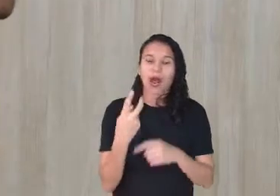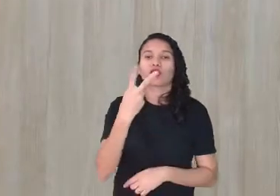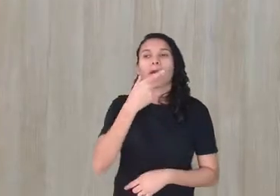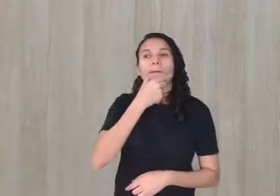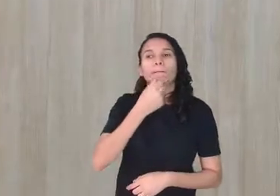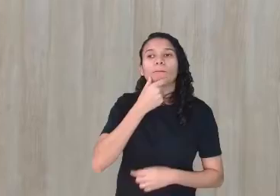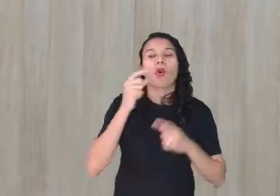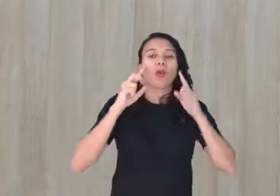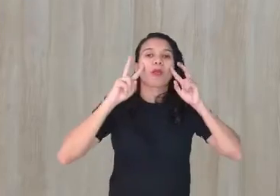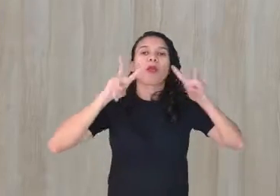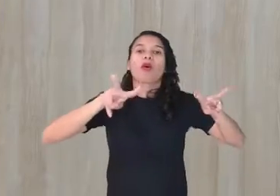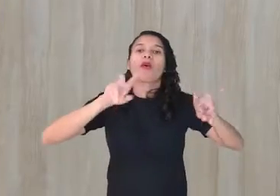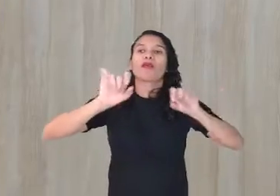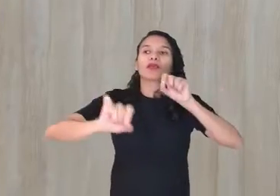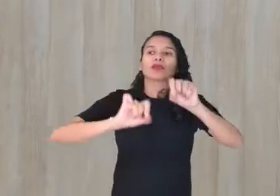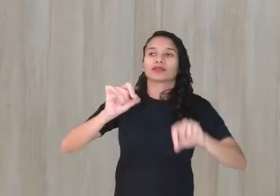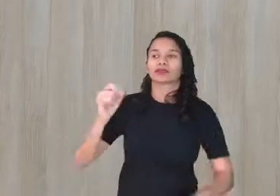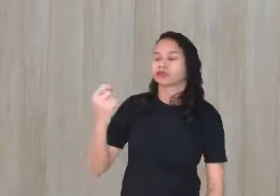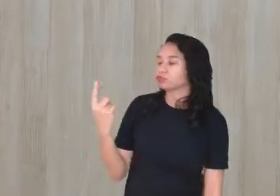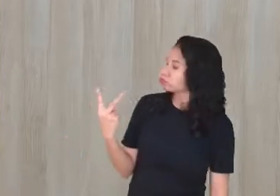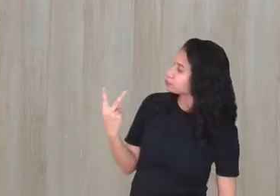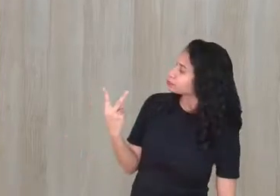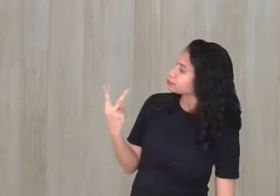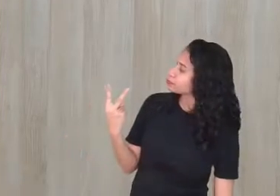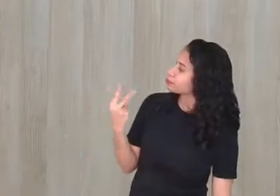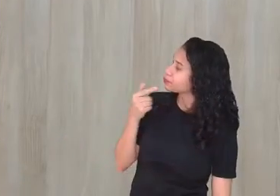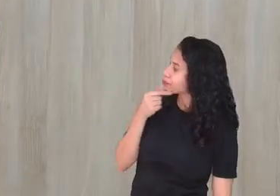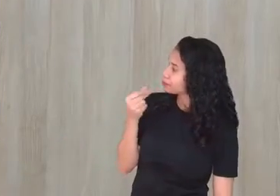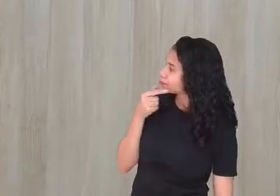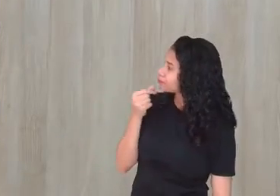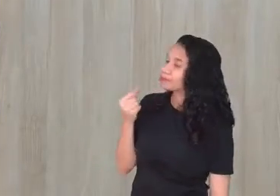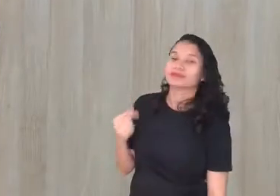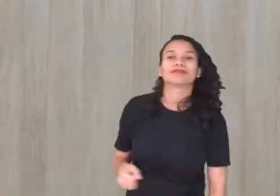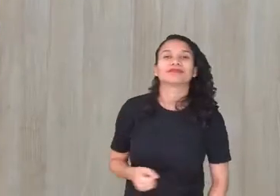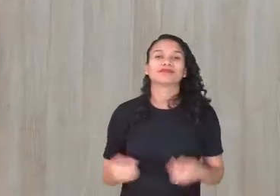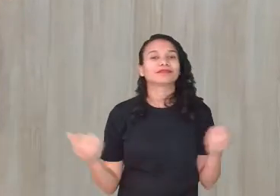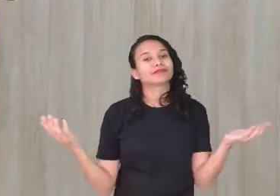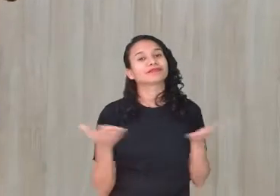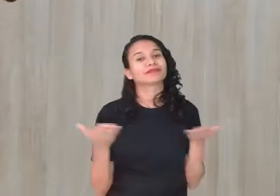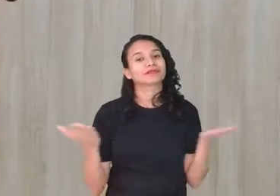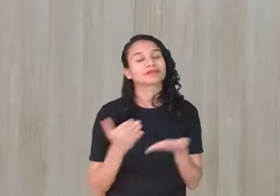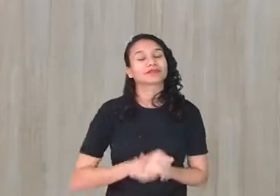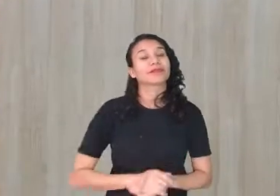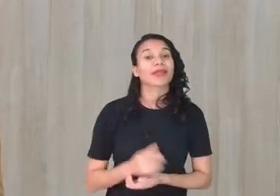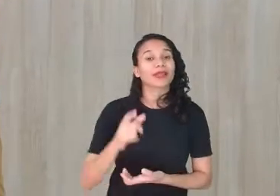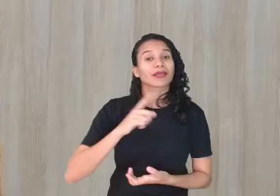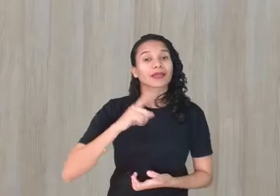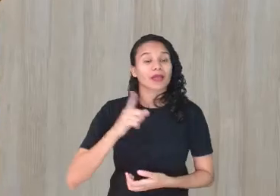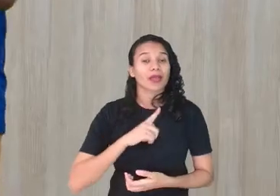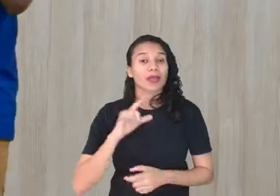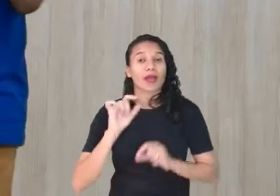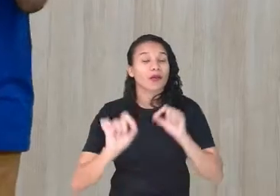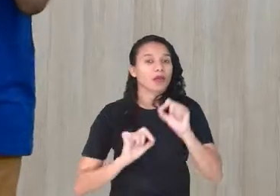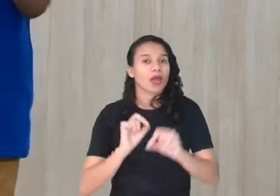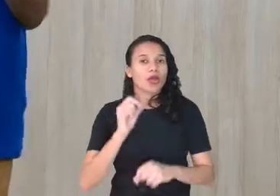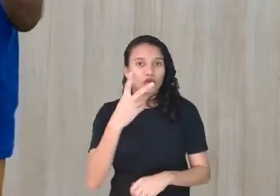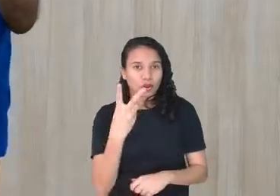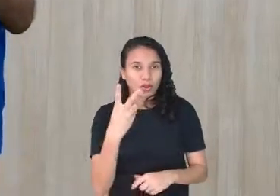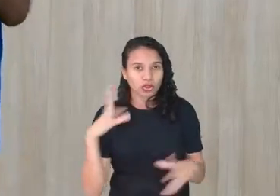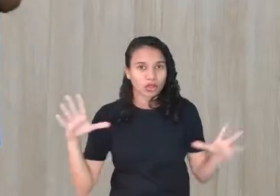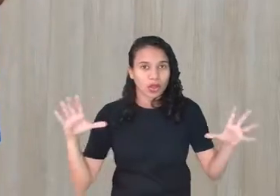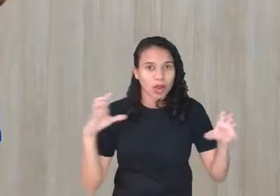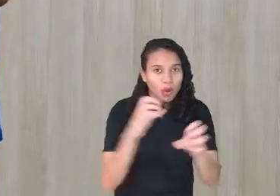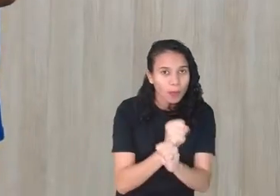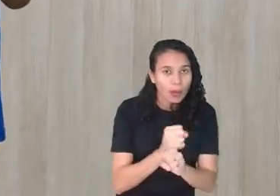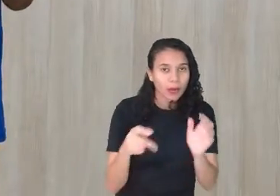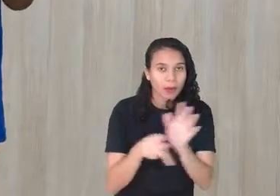2 garotos, observe, 2 meninos, ó, 2. Aí agora eu tenho 2 no total de 4. Eu